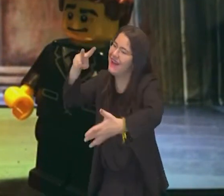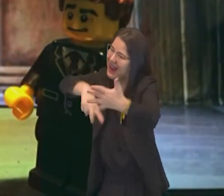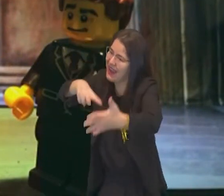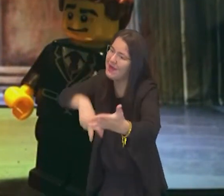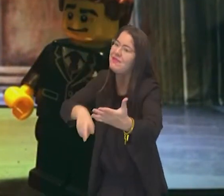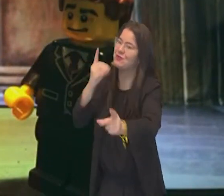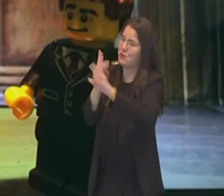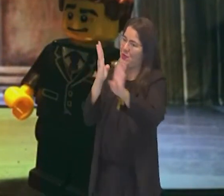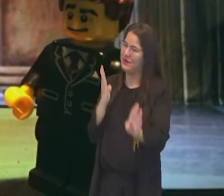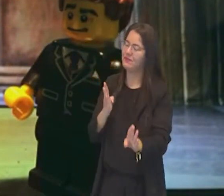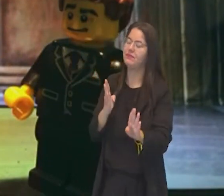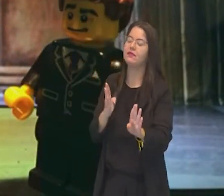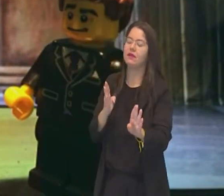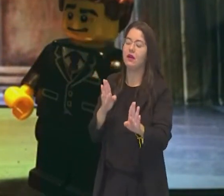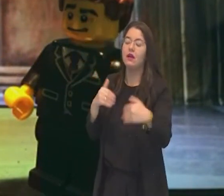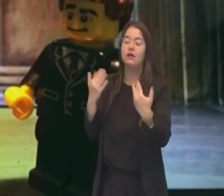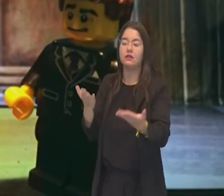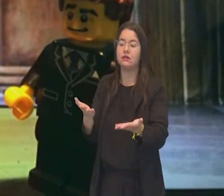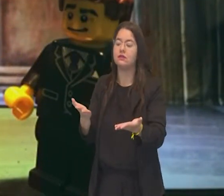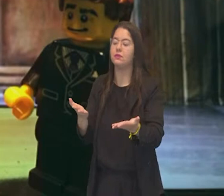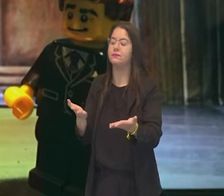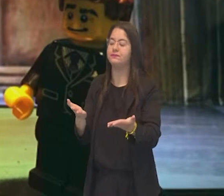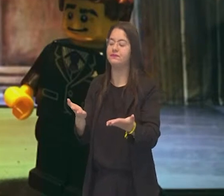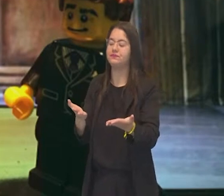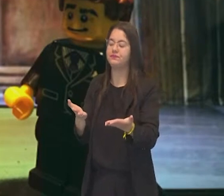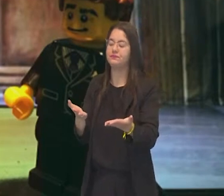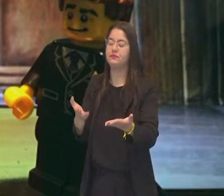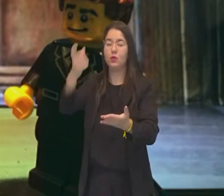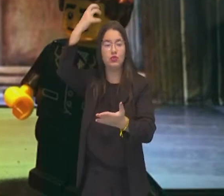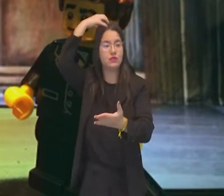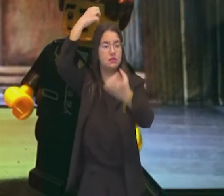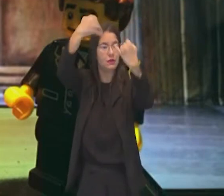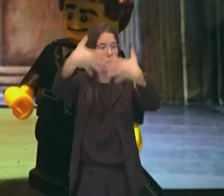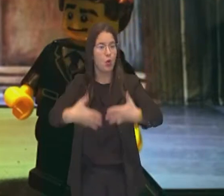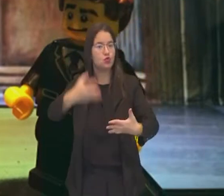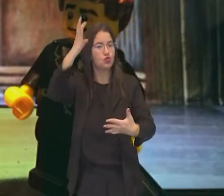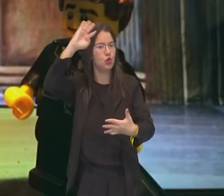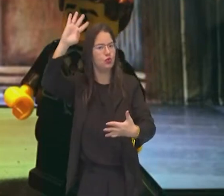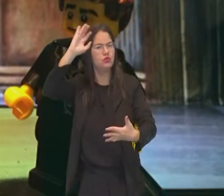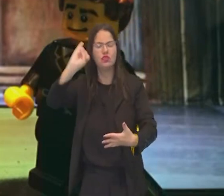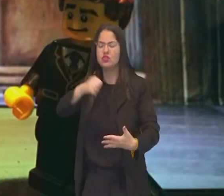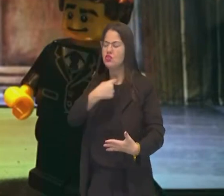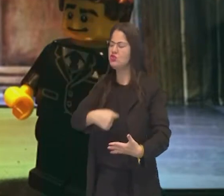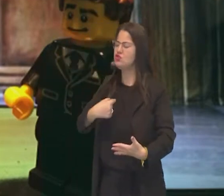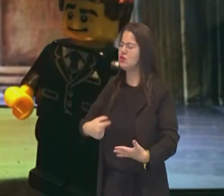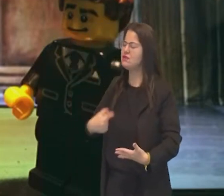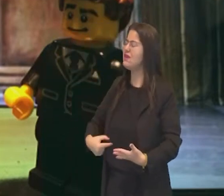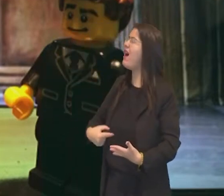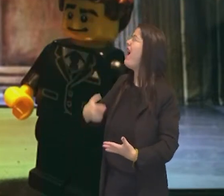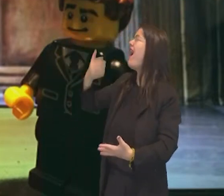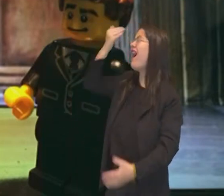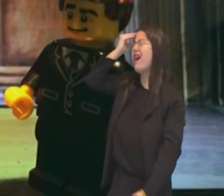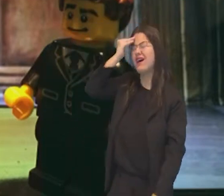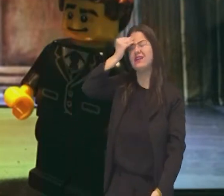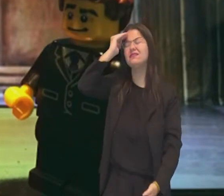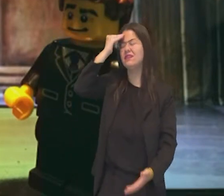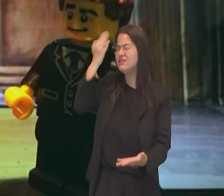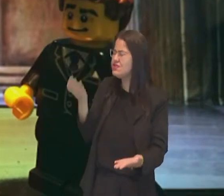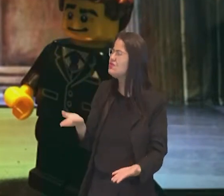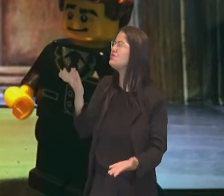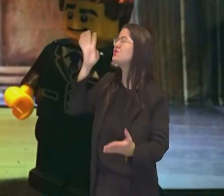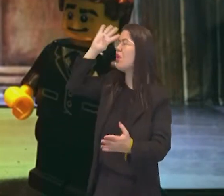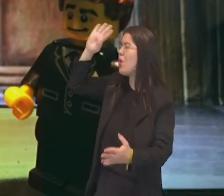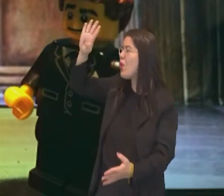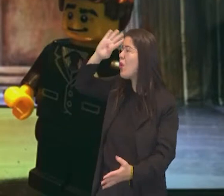ele foi, falou os 2 sonhos para ele, e José disse: ah, isso nada mais é do que